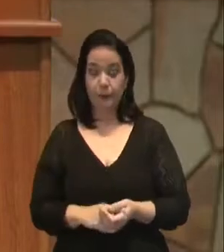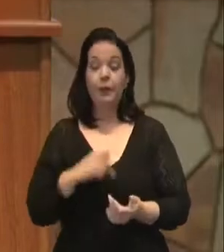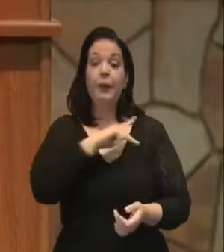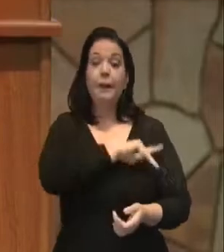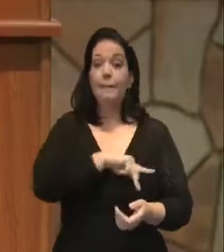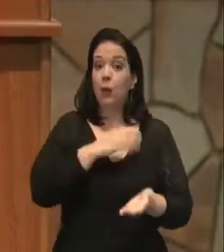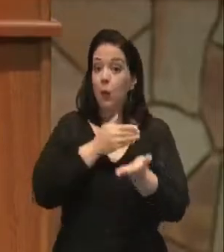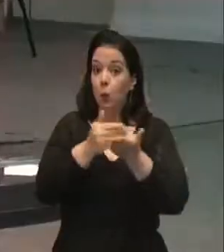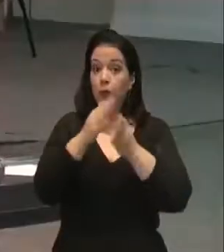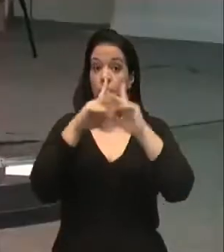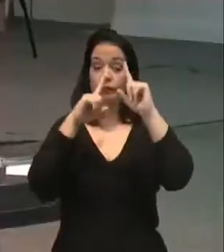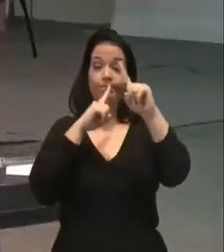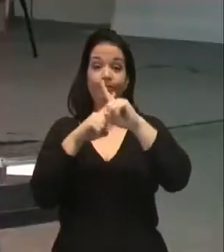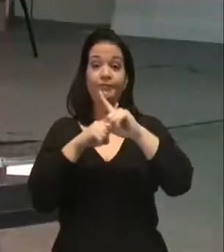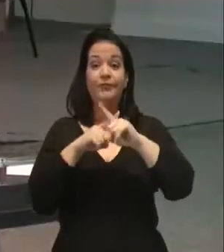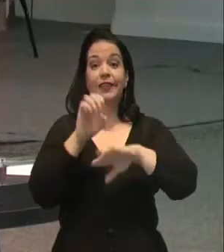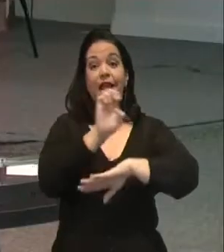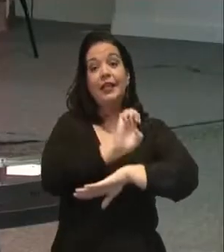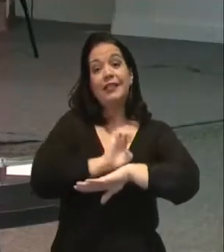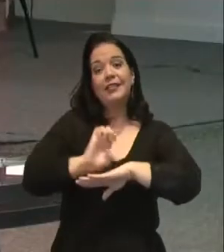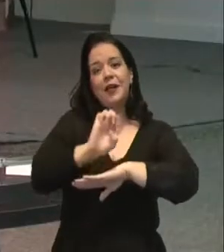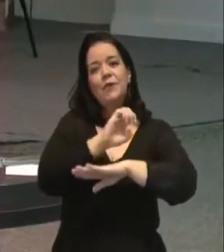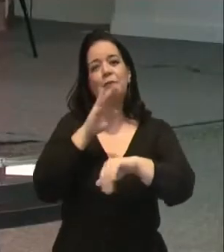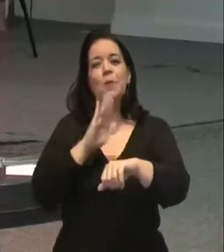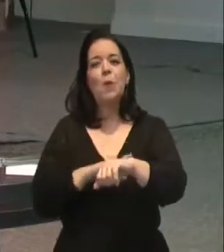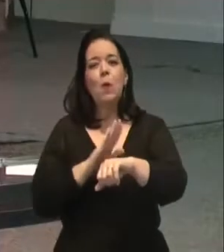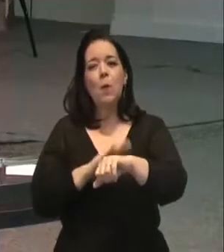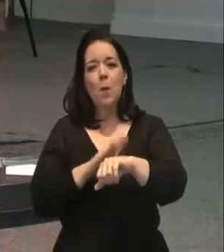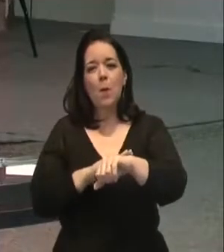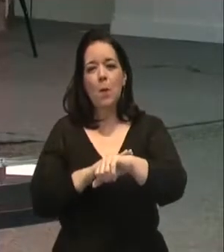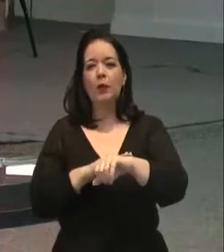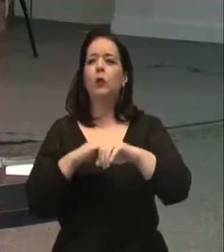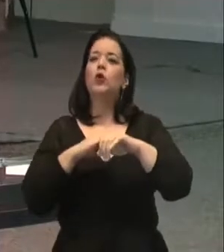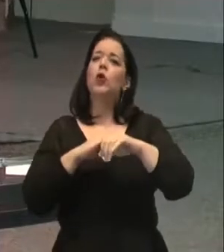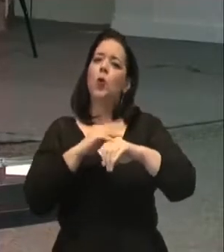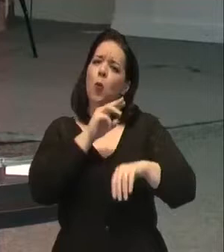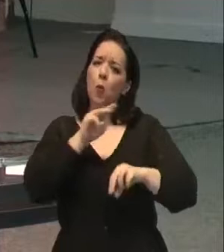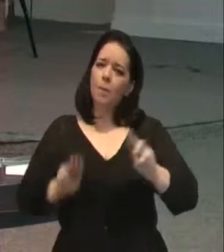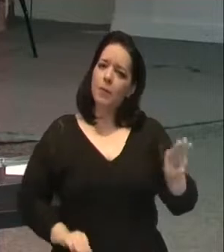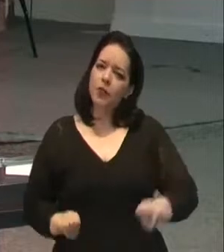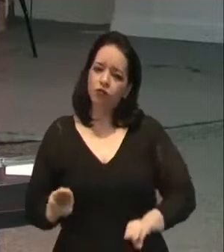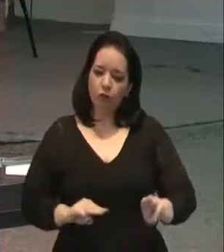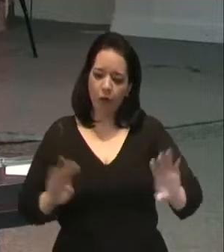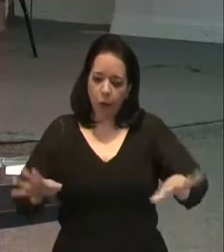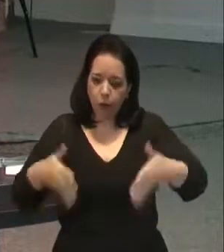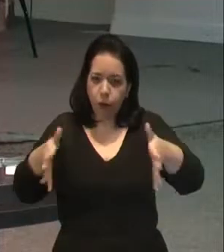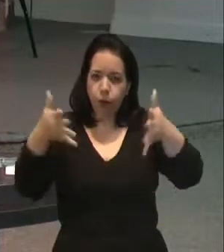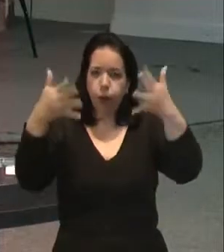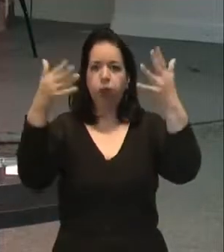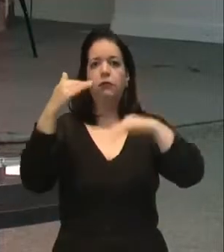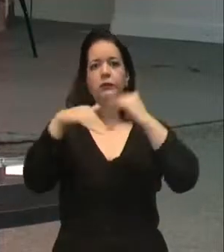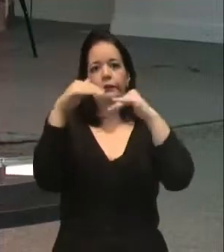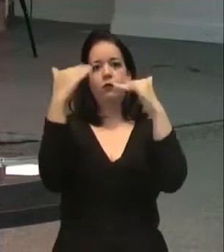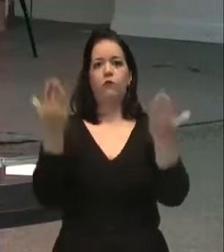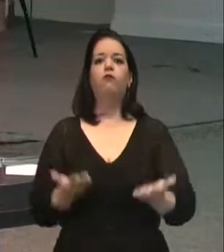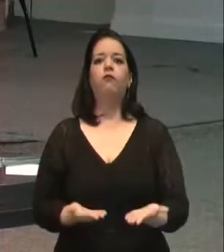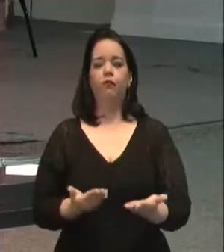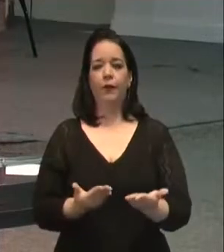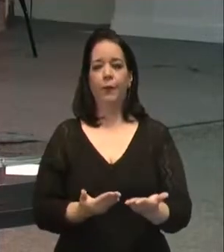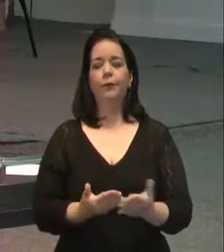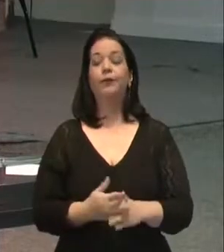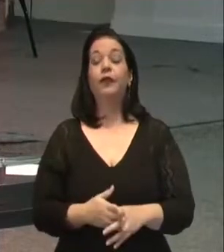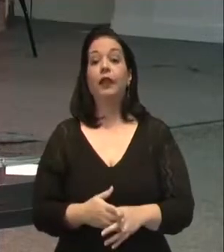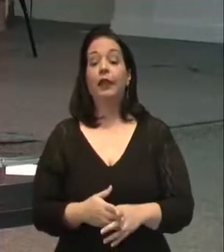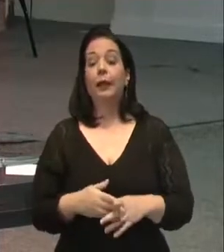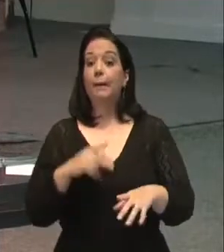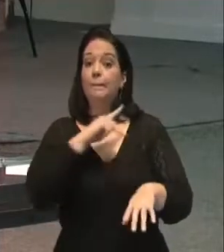do seu ministério. Paulo esteve na cidade de Éfeso por mais de 3 anos, um ministério muito